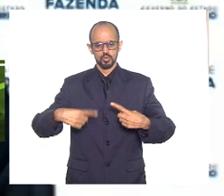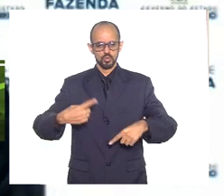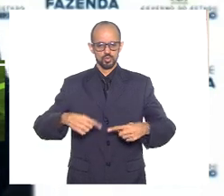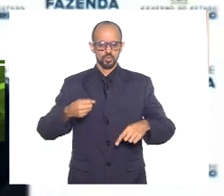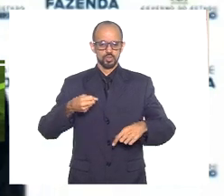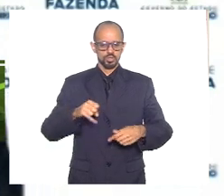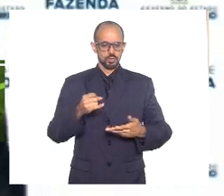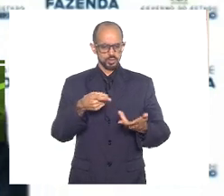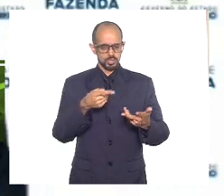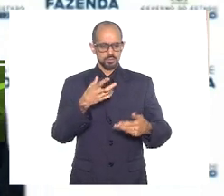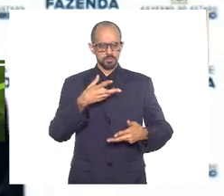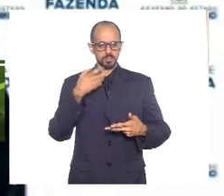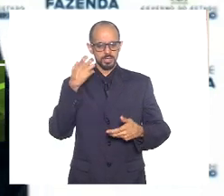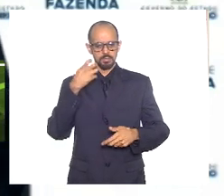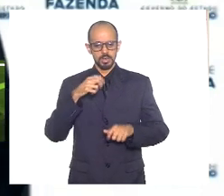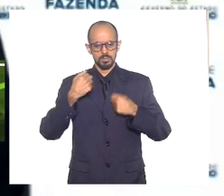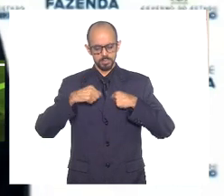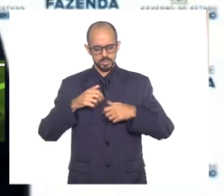acharem conveniente.